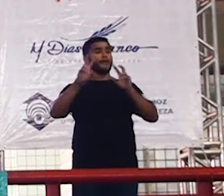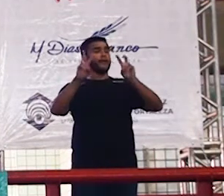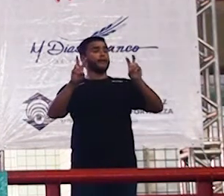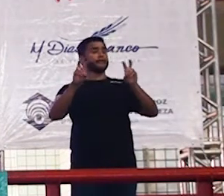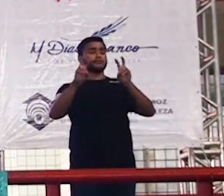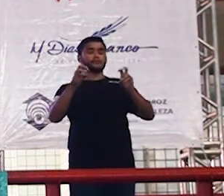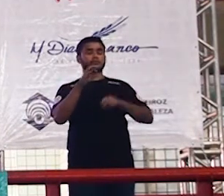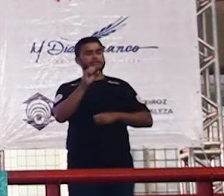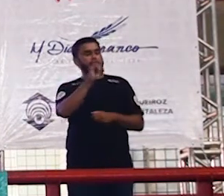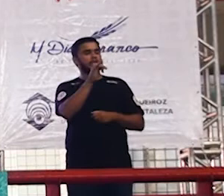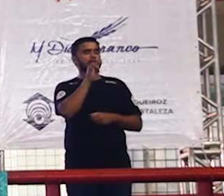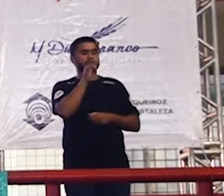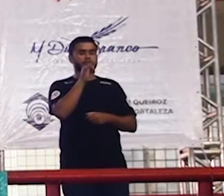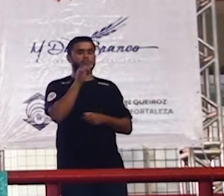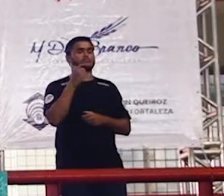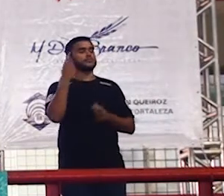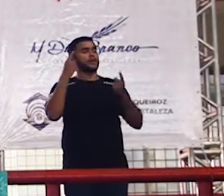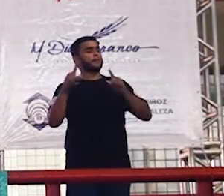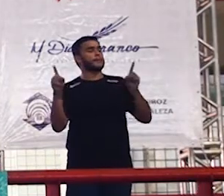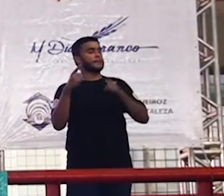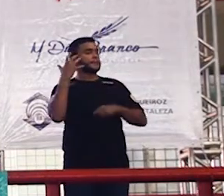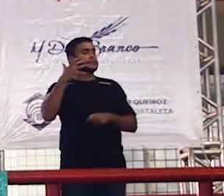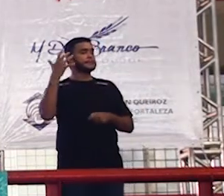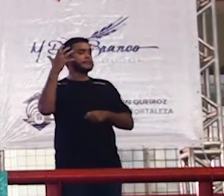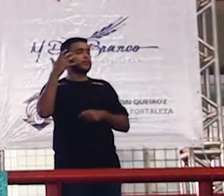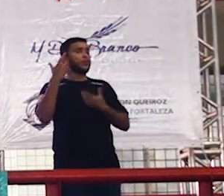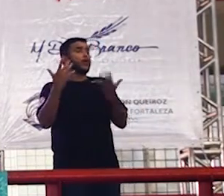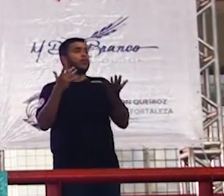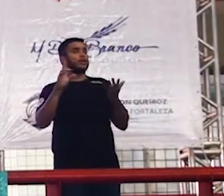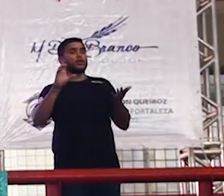numa letra de música, predomina conotação ou denotação?